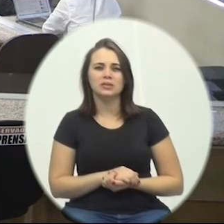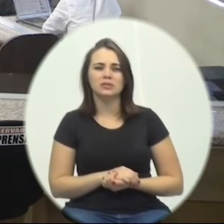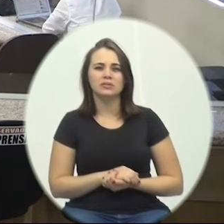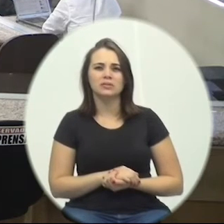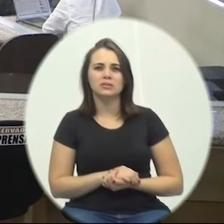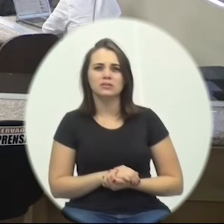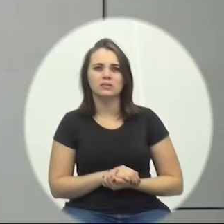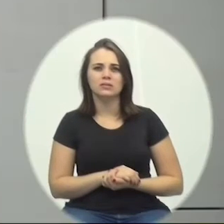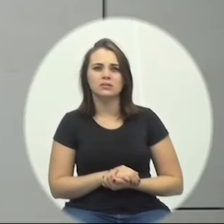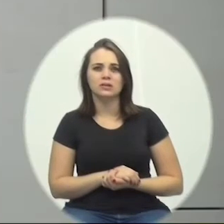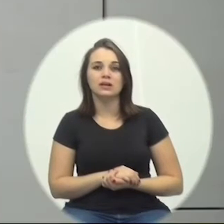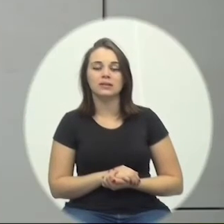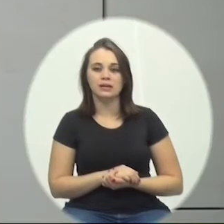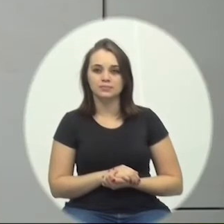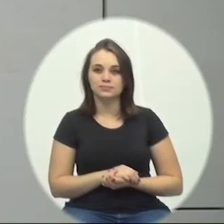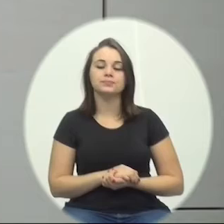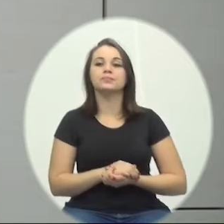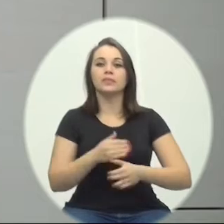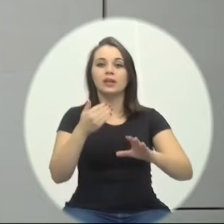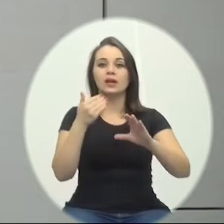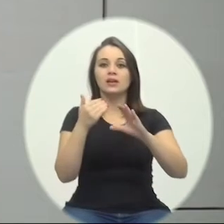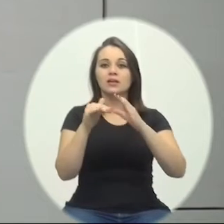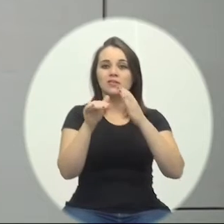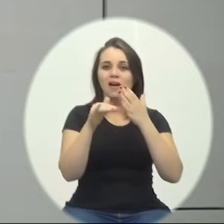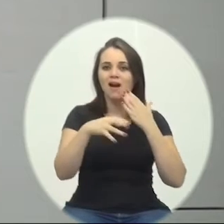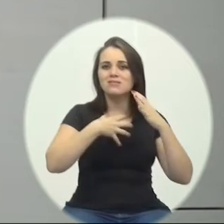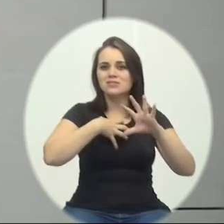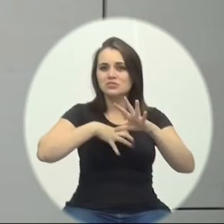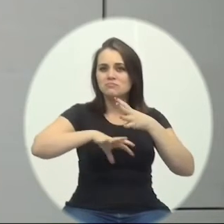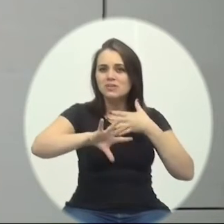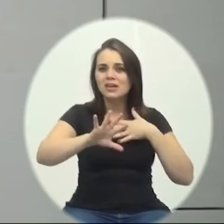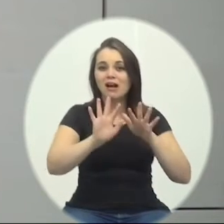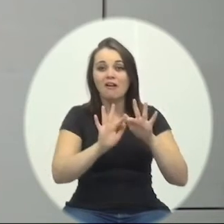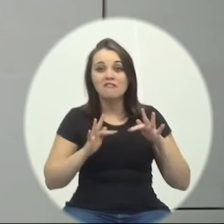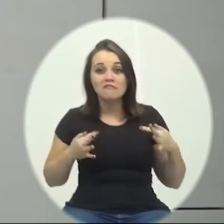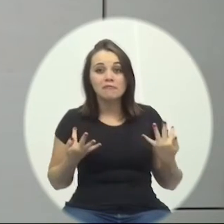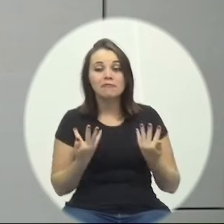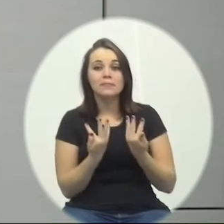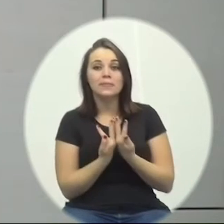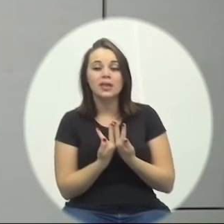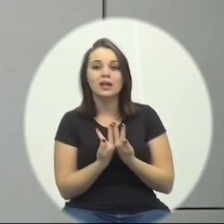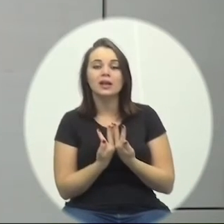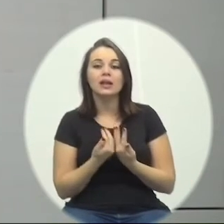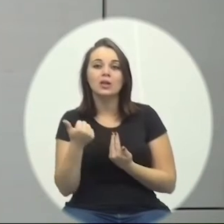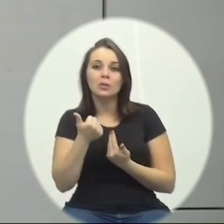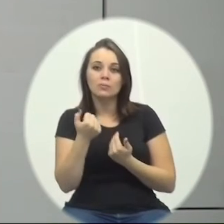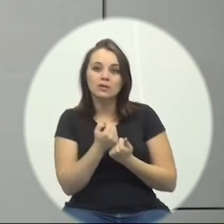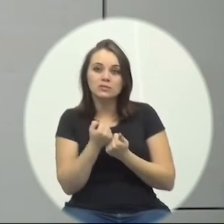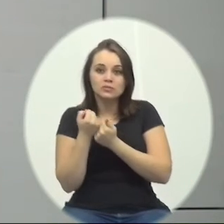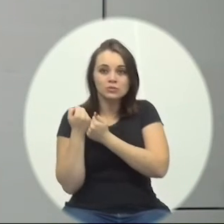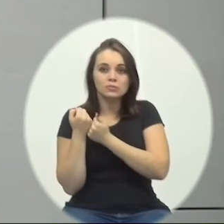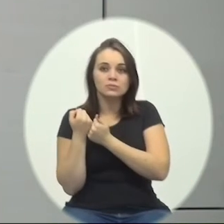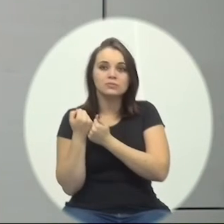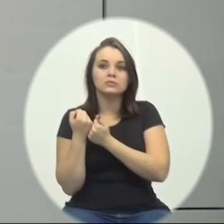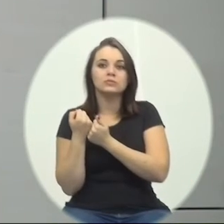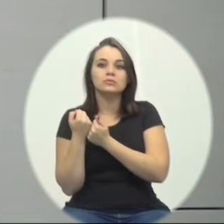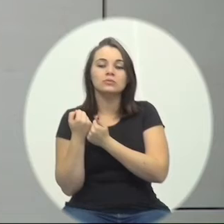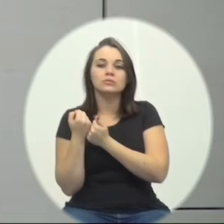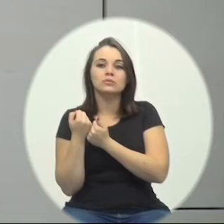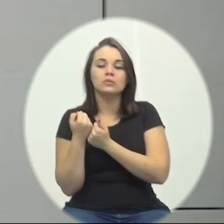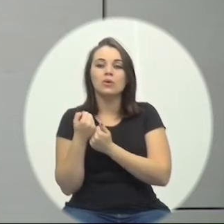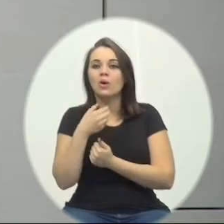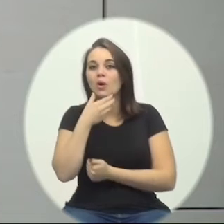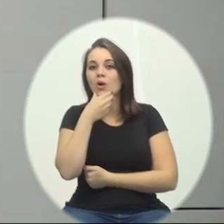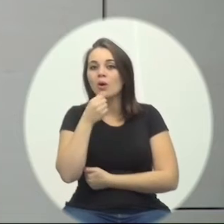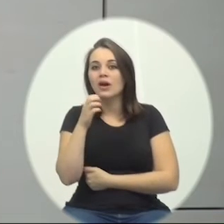E uma mensagem de condolência à família do primeiro suplente, soube agora, do